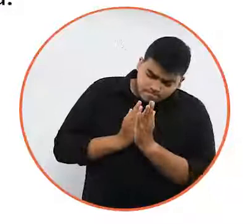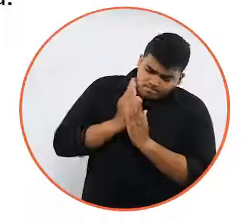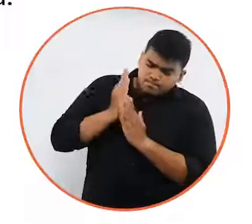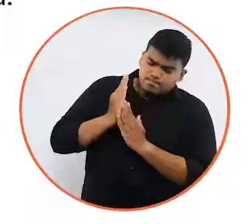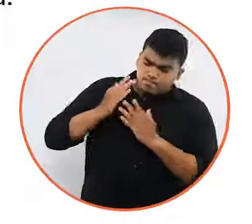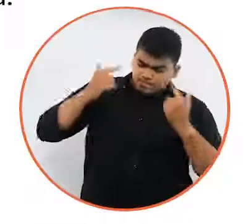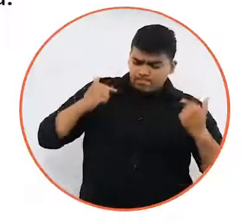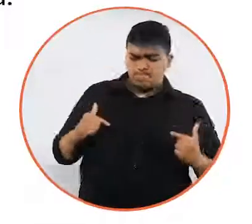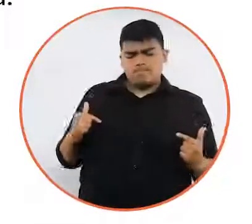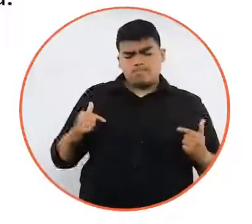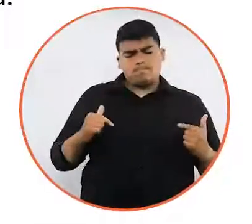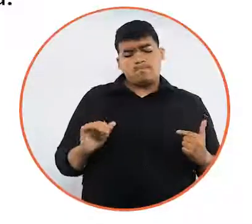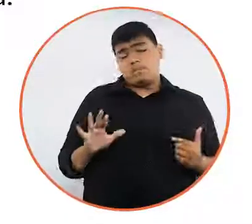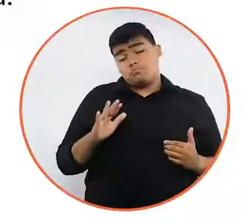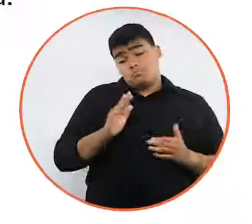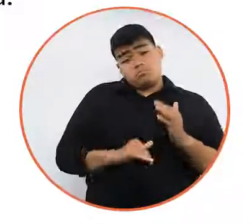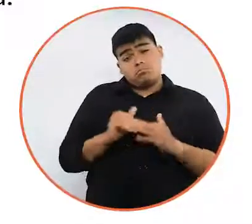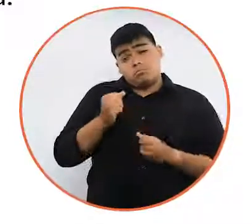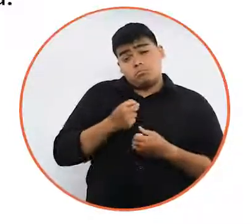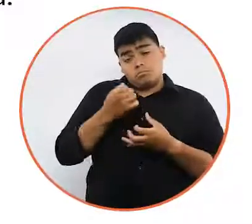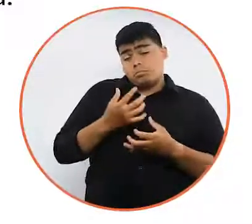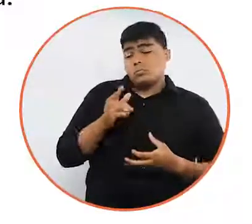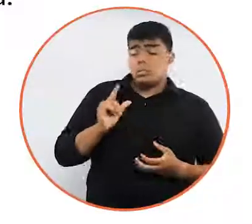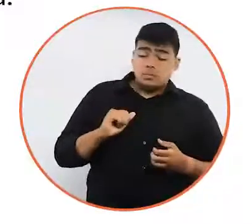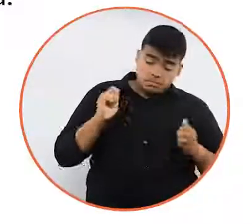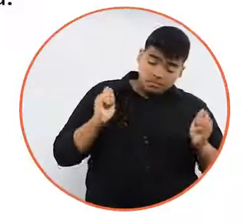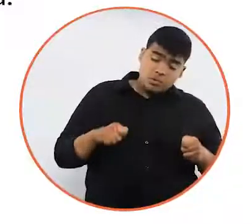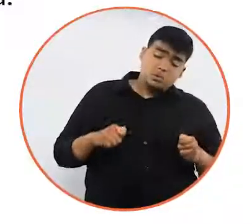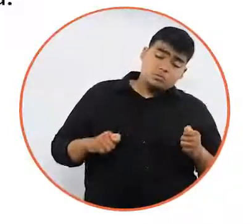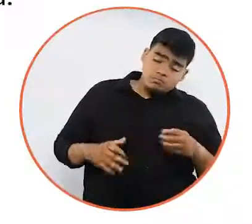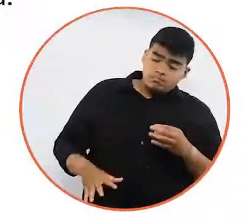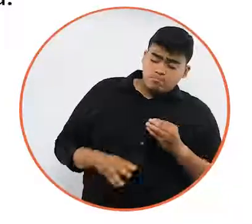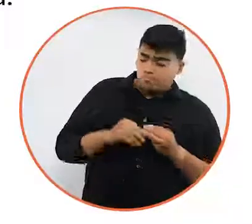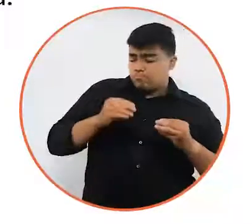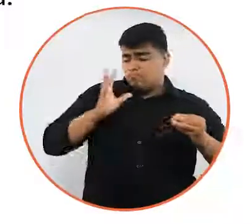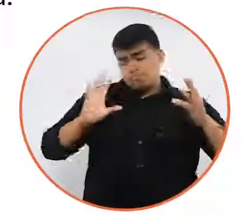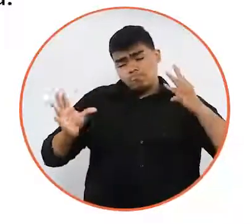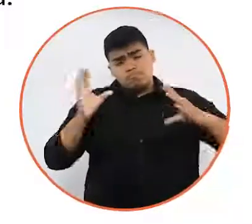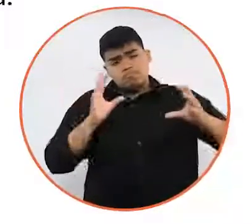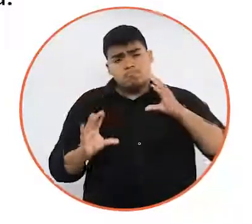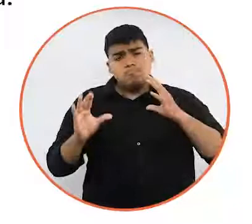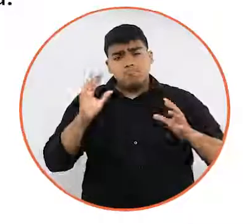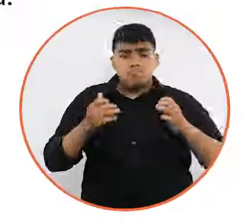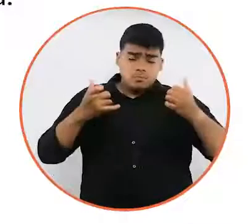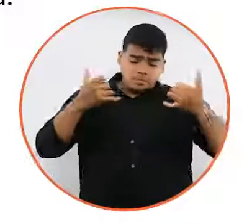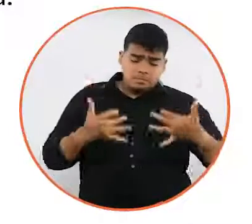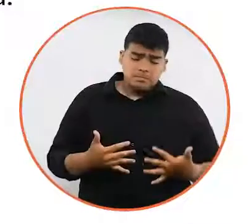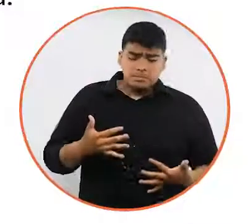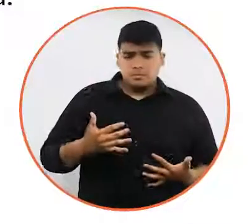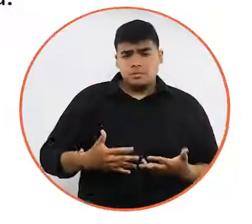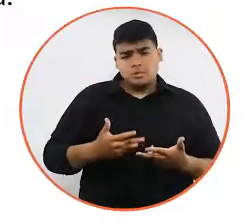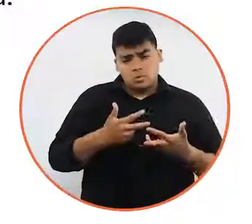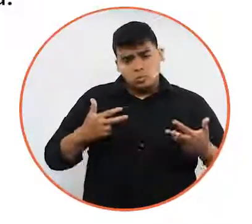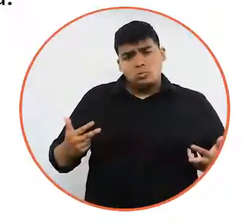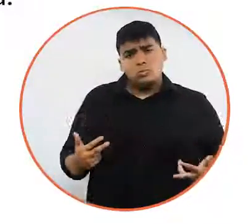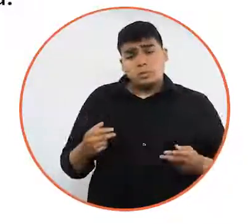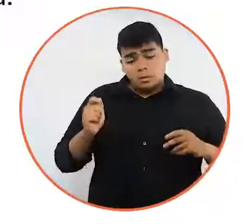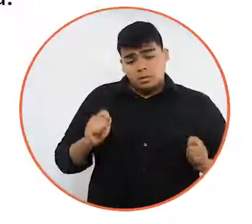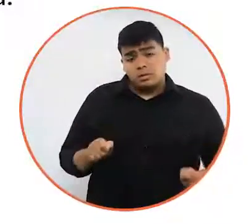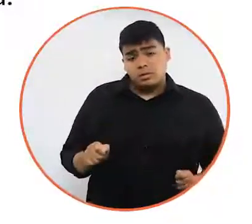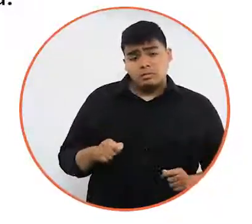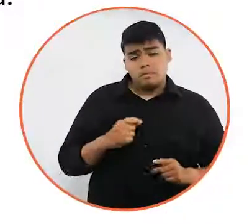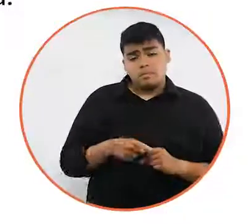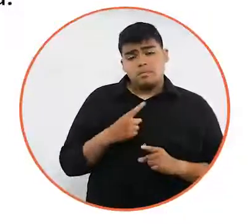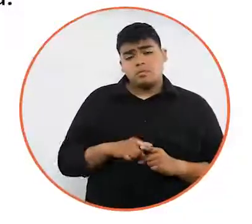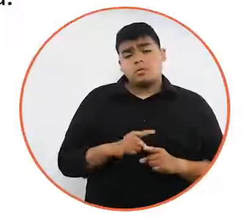imparcialidade. O poeta não. Quando ele diz, o poeta pode contar ou cantar, não como foram, mas como deveriam ter sido.